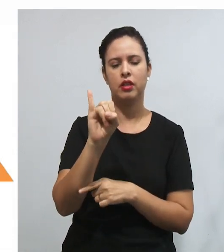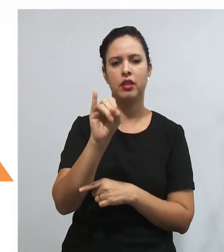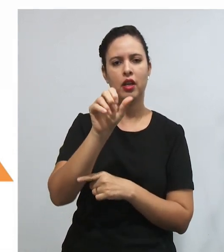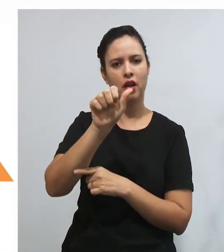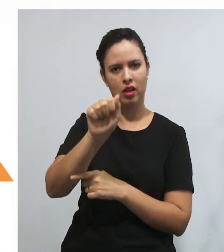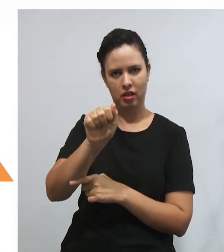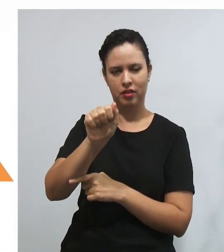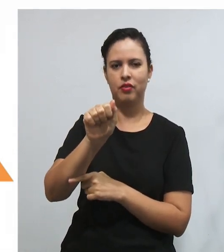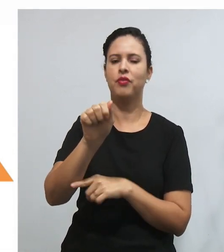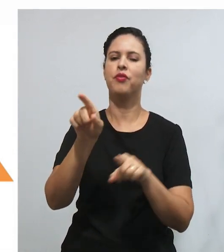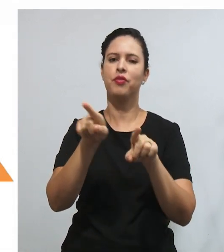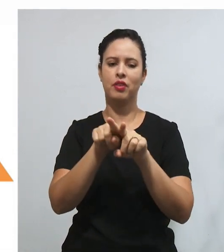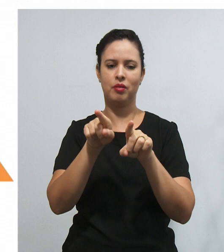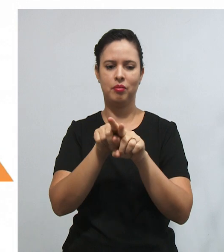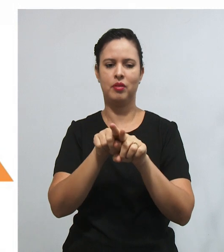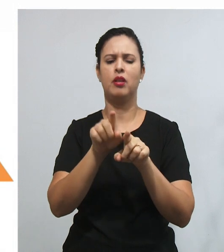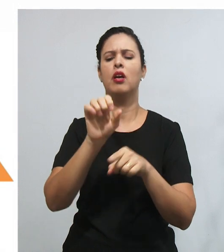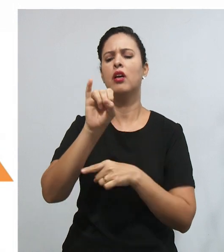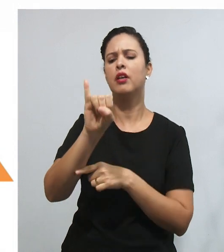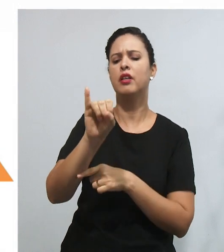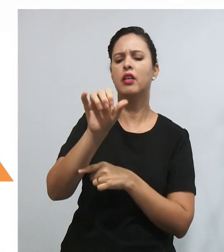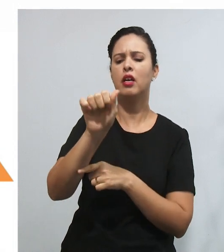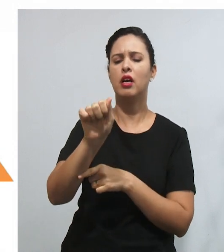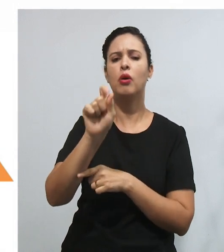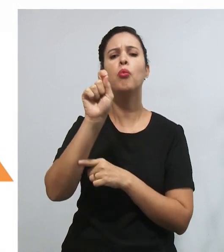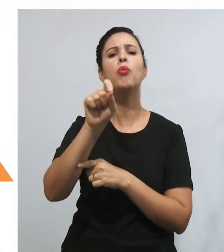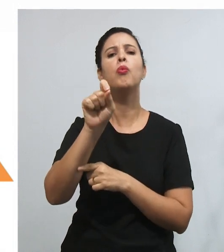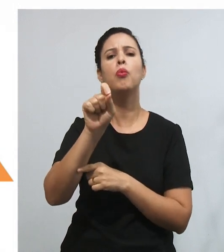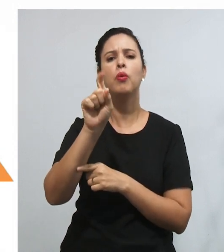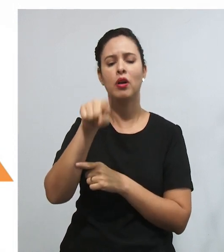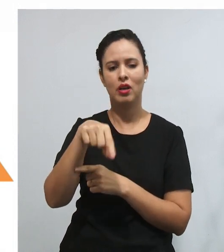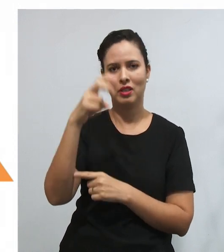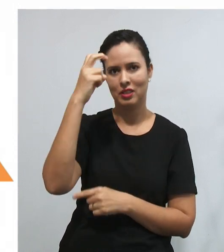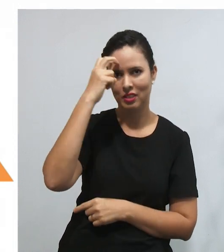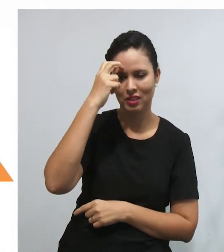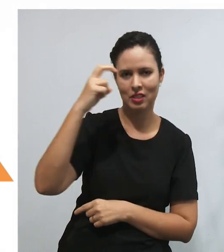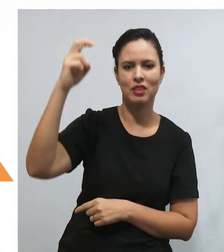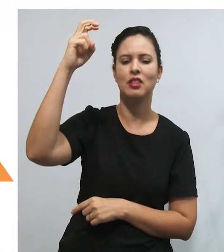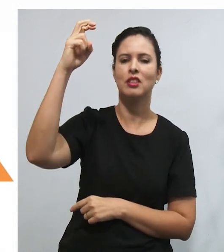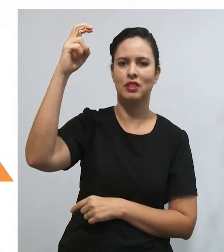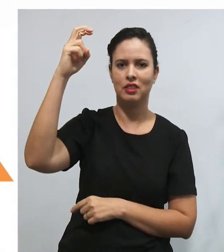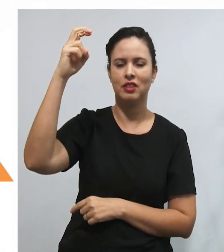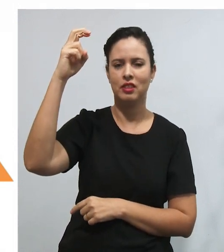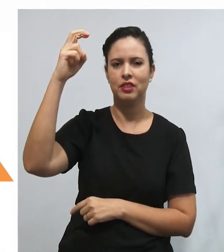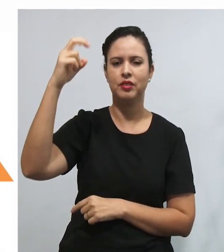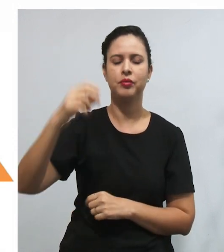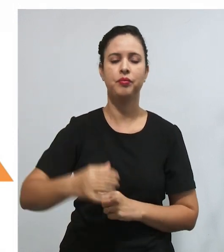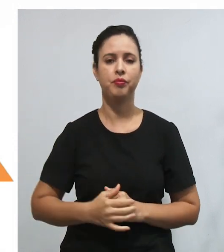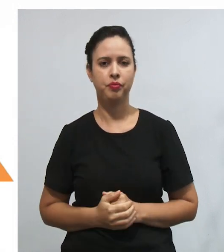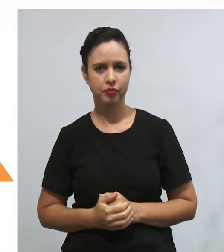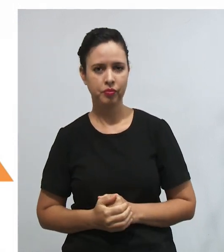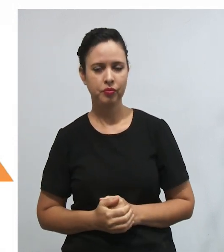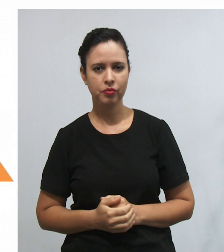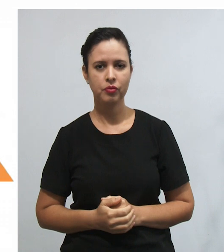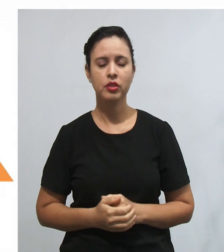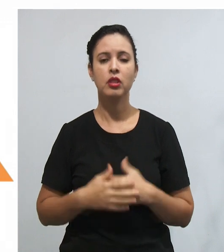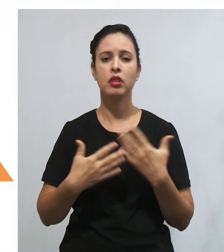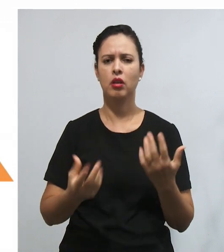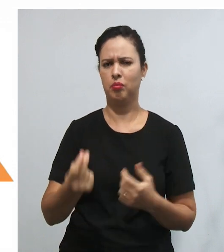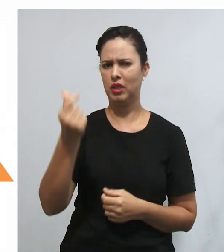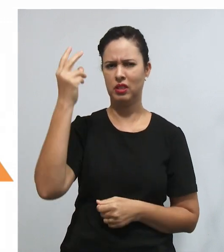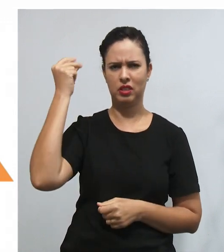que recentemente entrou a IA, né? Muito tempo atrás, quando eu dava essa aula aqui, quando eu chegava nesse topo da